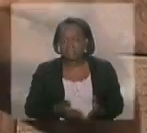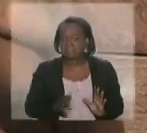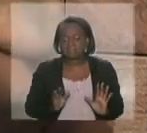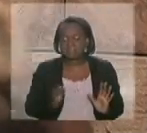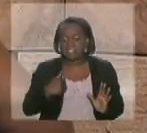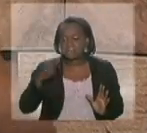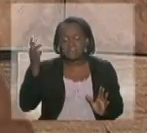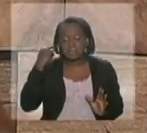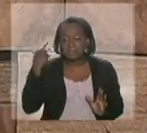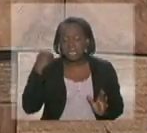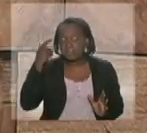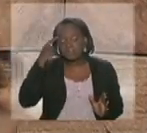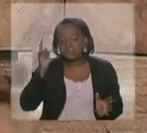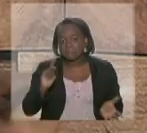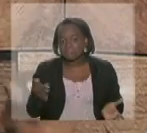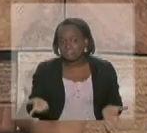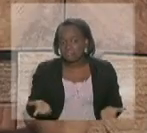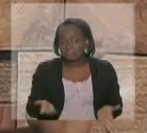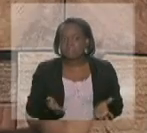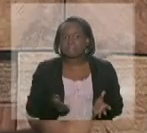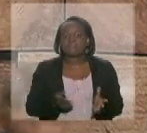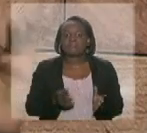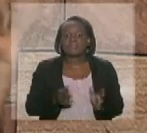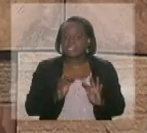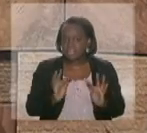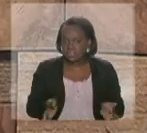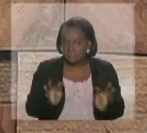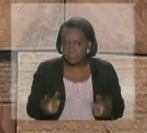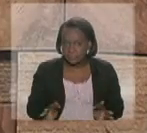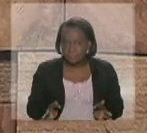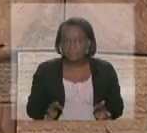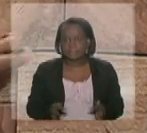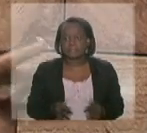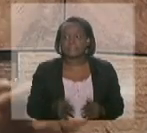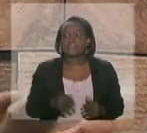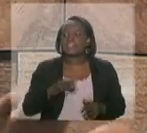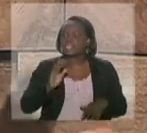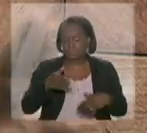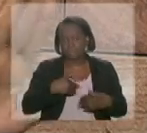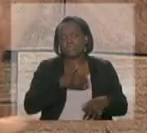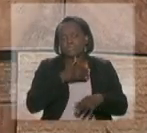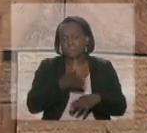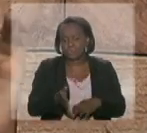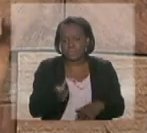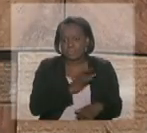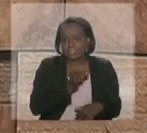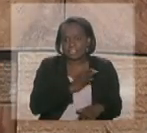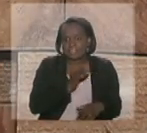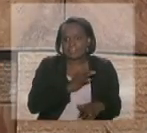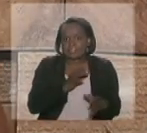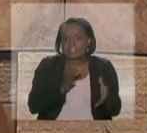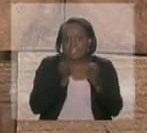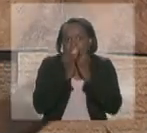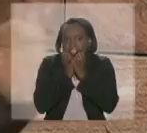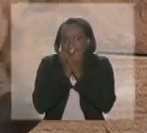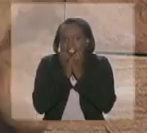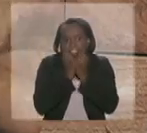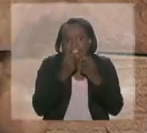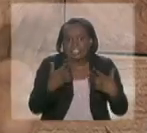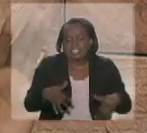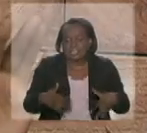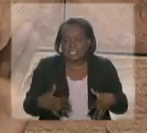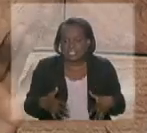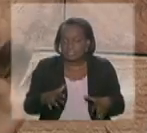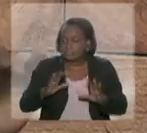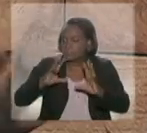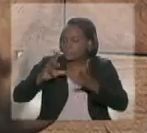pô para mim normal simplicidade lá fui eu com o maior medo do mundo que você possa